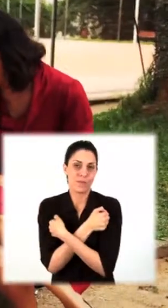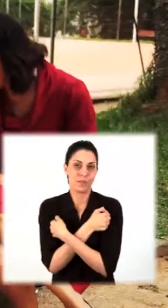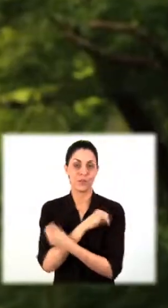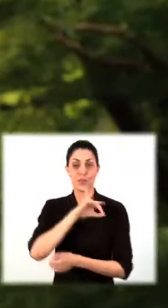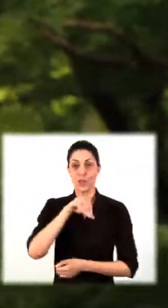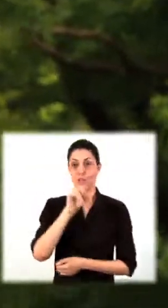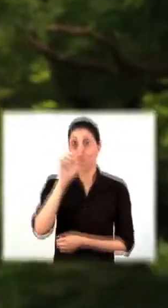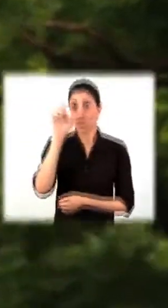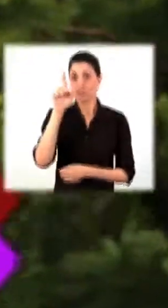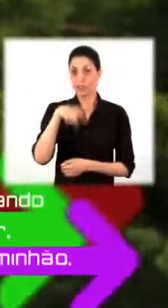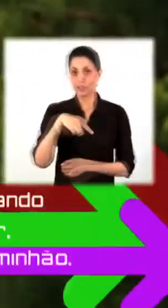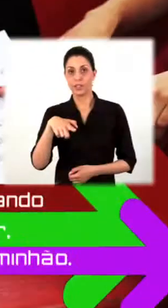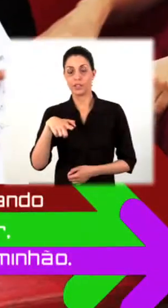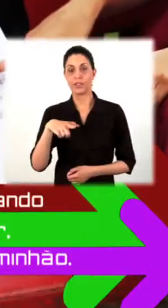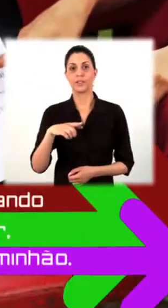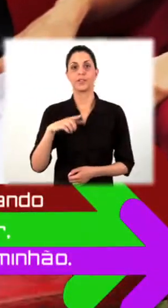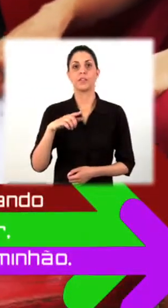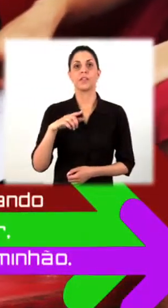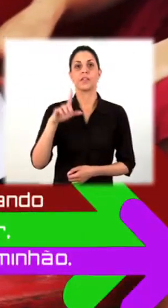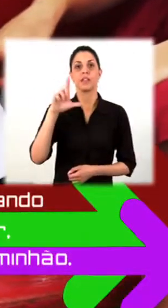abraço. José